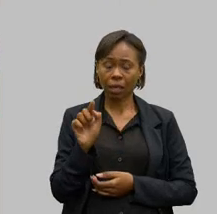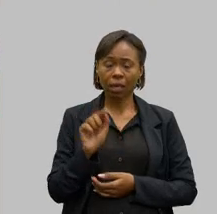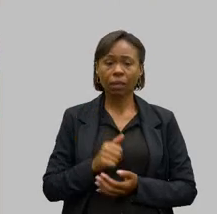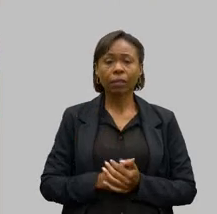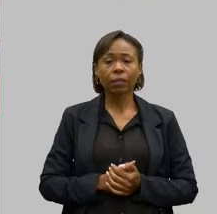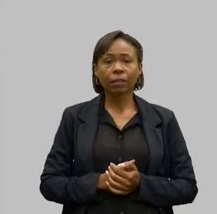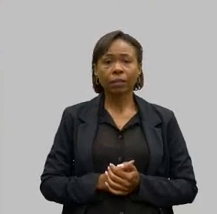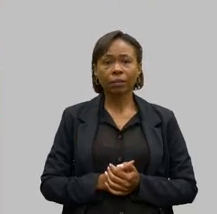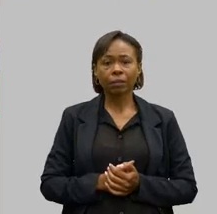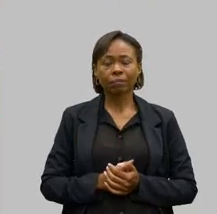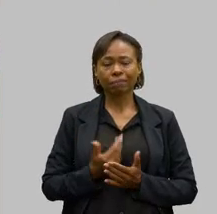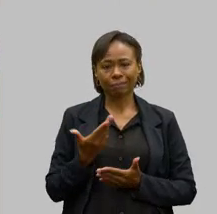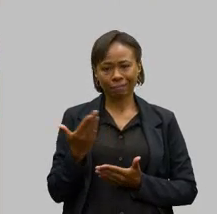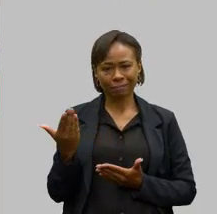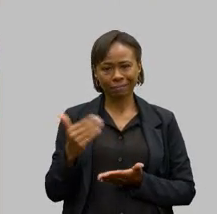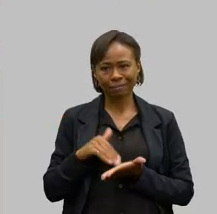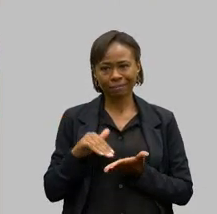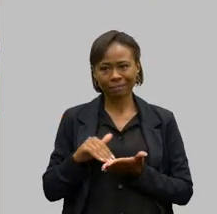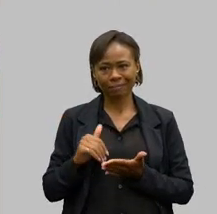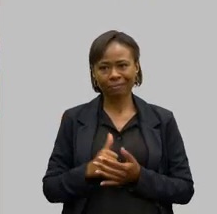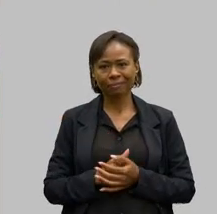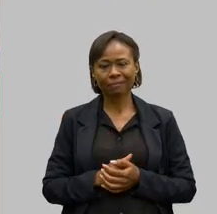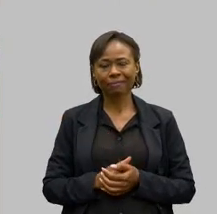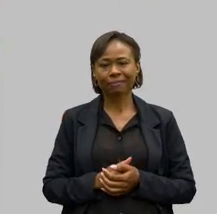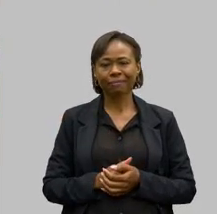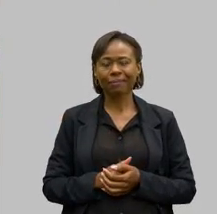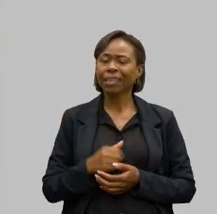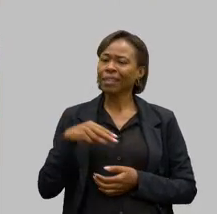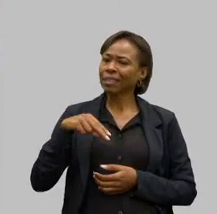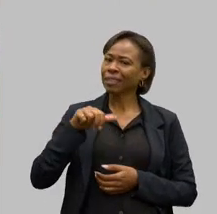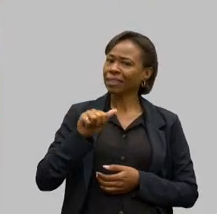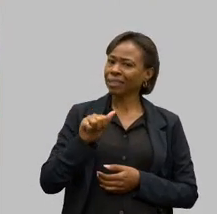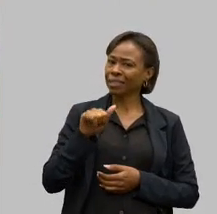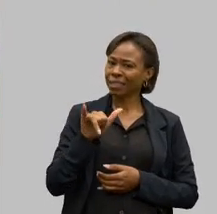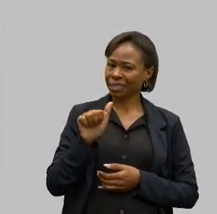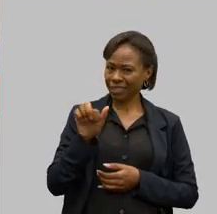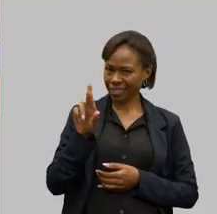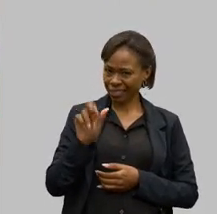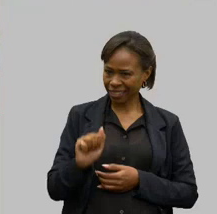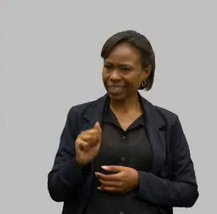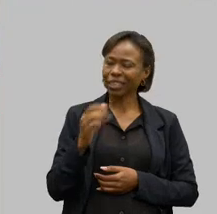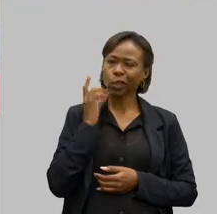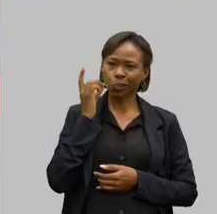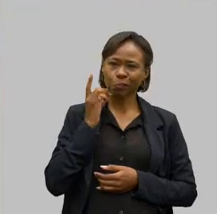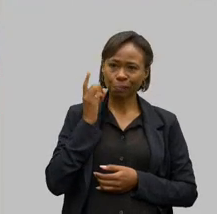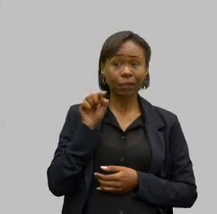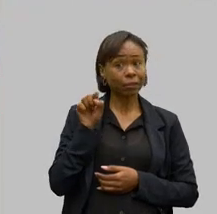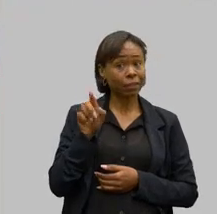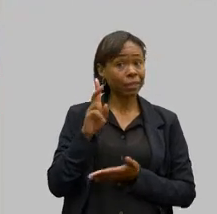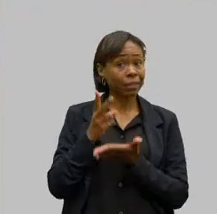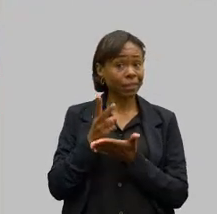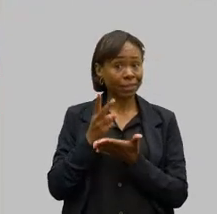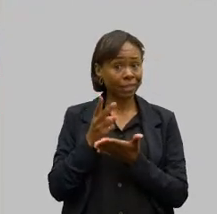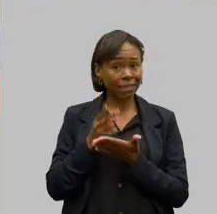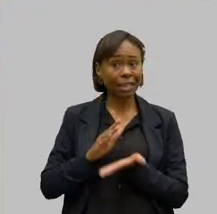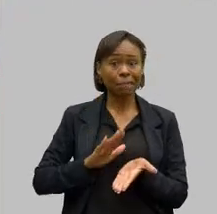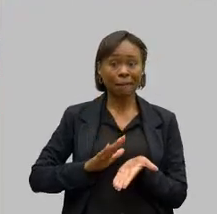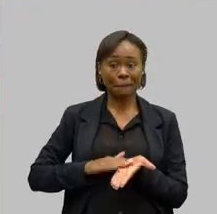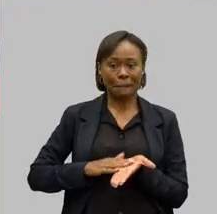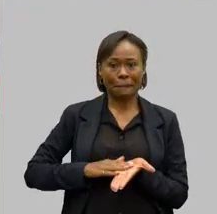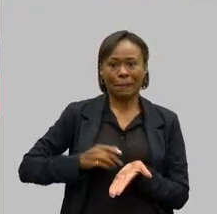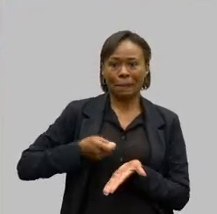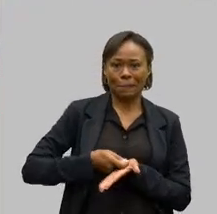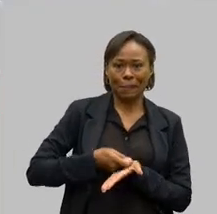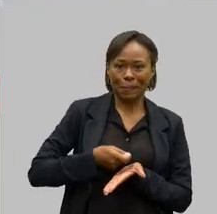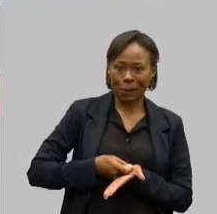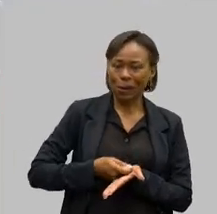palavra ao secretário. Muito obrigado, deputada Nayara. Você sempre me cobre do transporte urbano e, realmente,